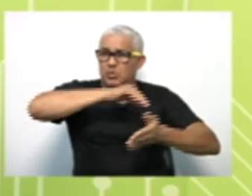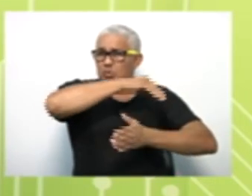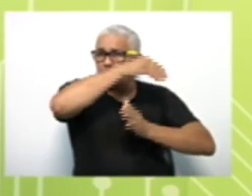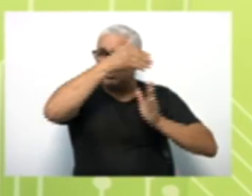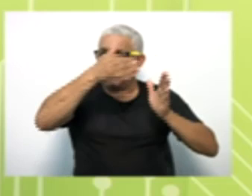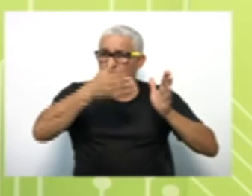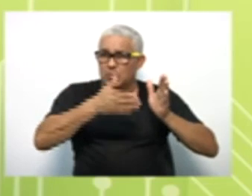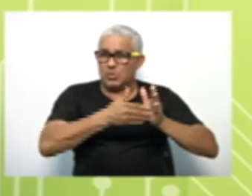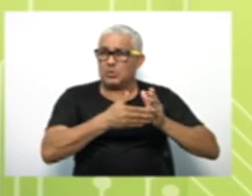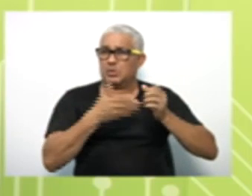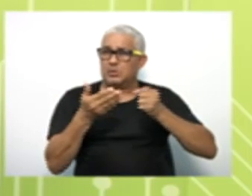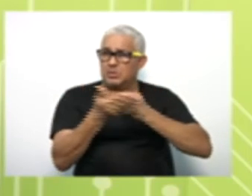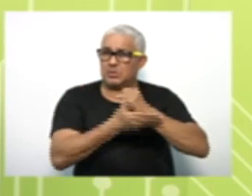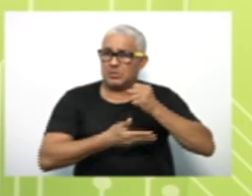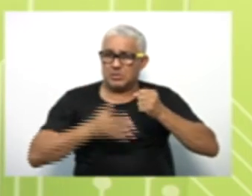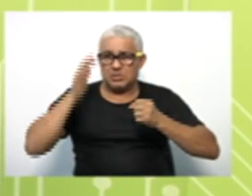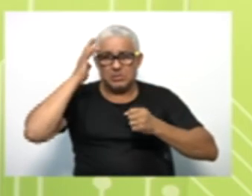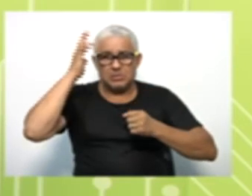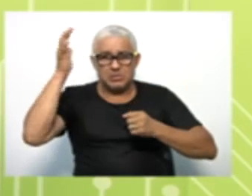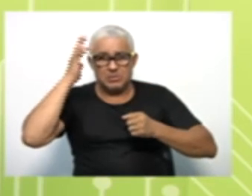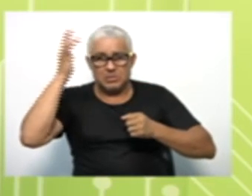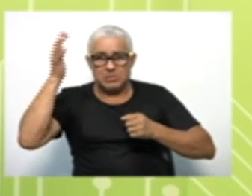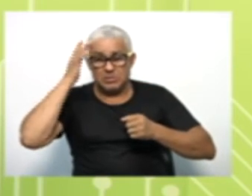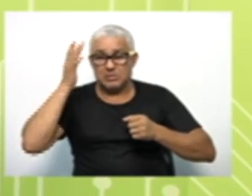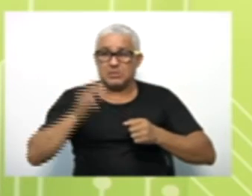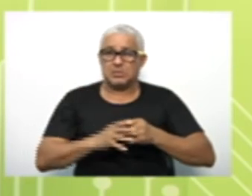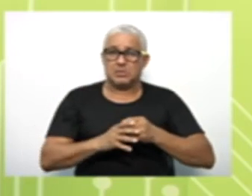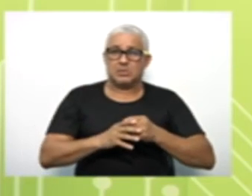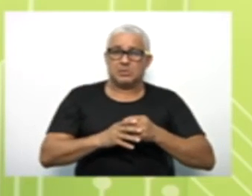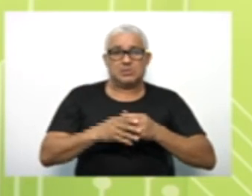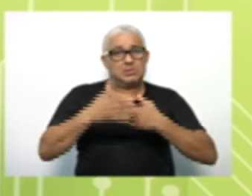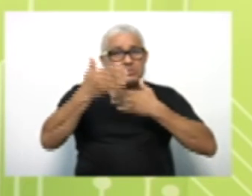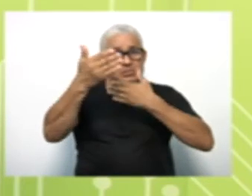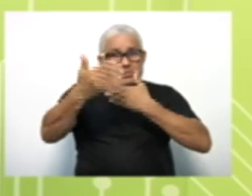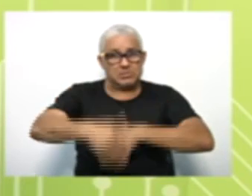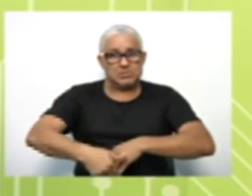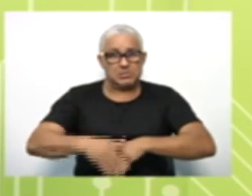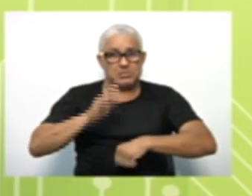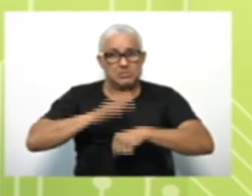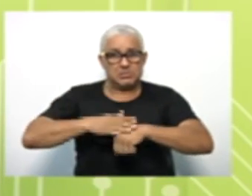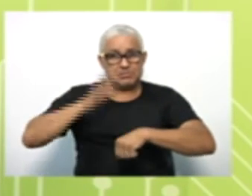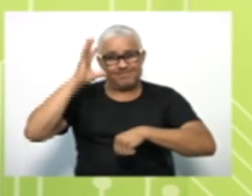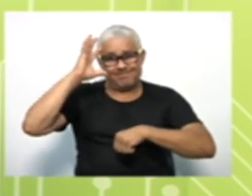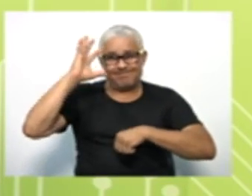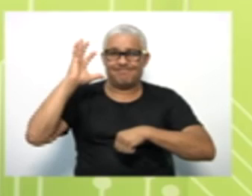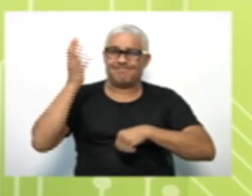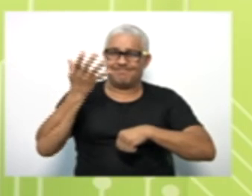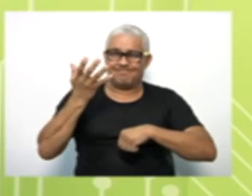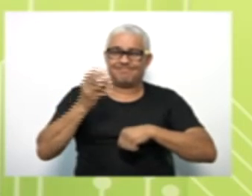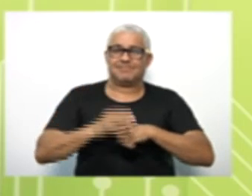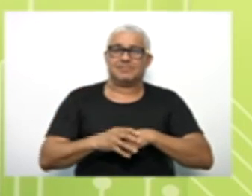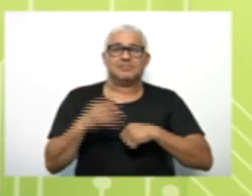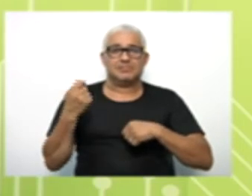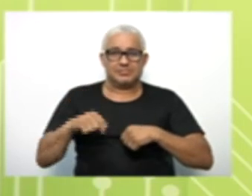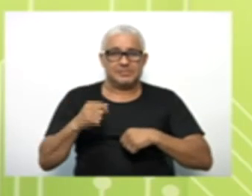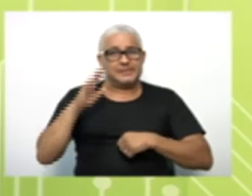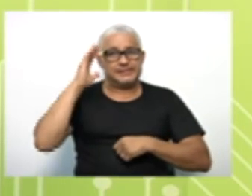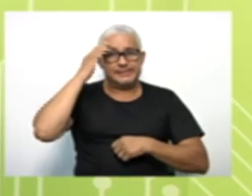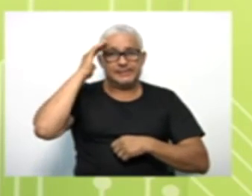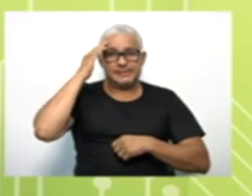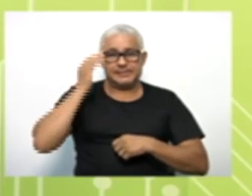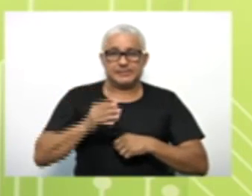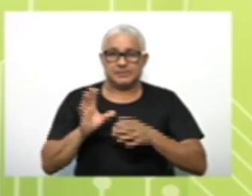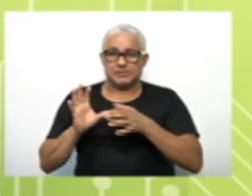de fundamentação teórica que a gente contextualizou. É uma prova de tomada de decisão. Você precisa compreender